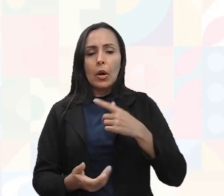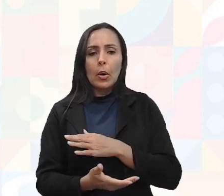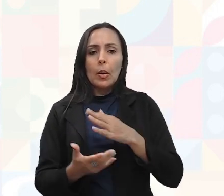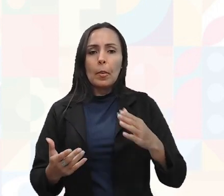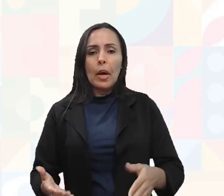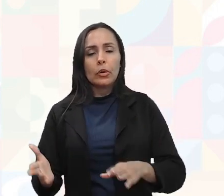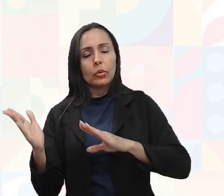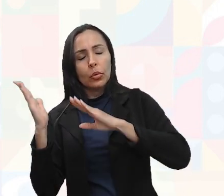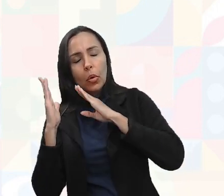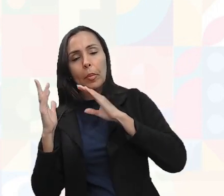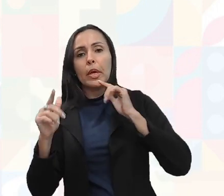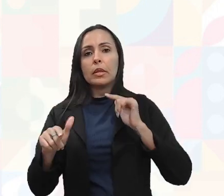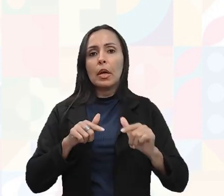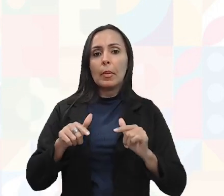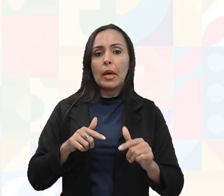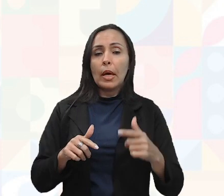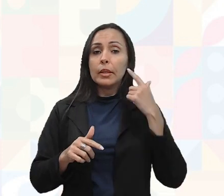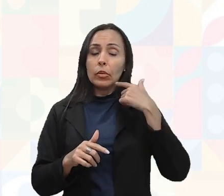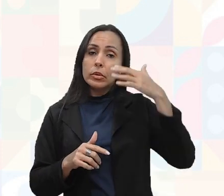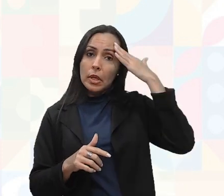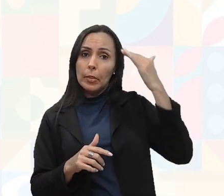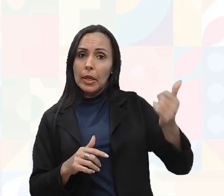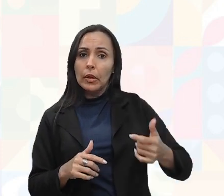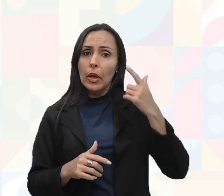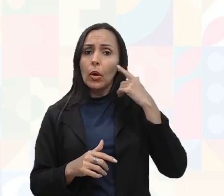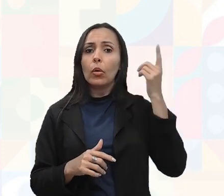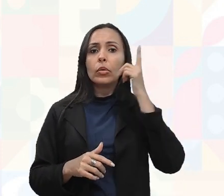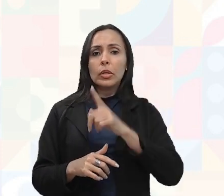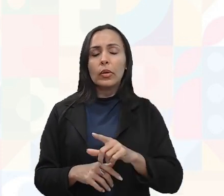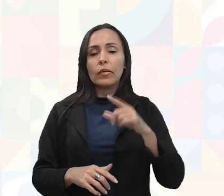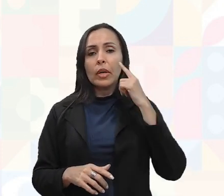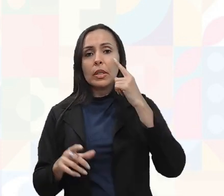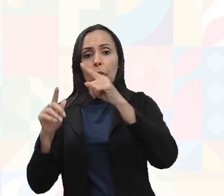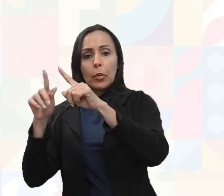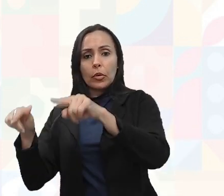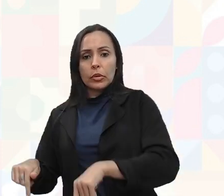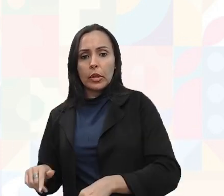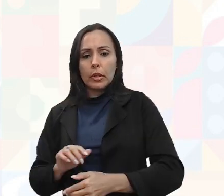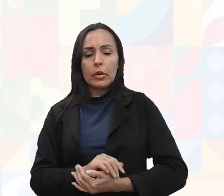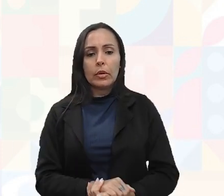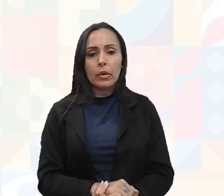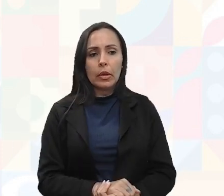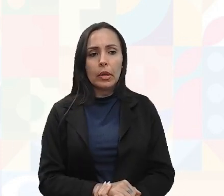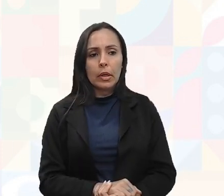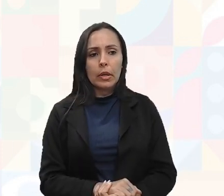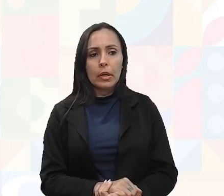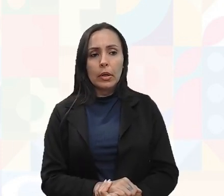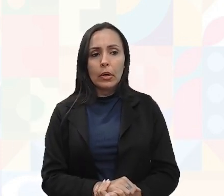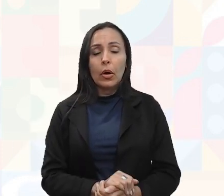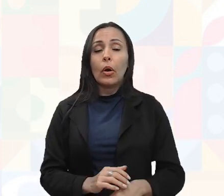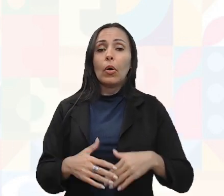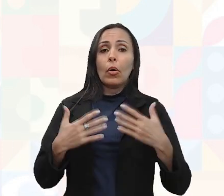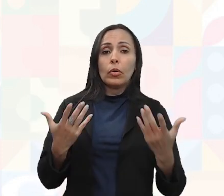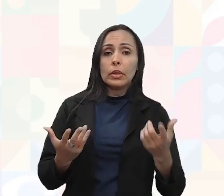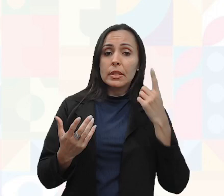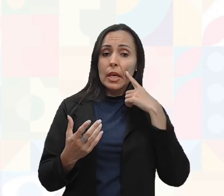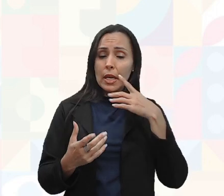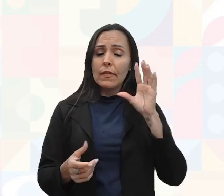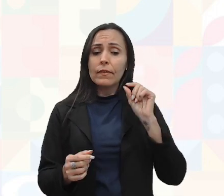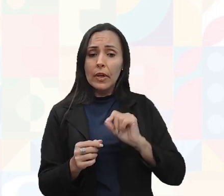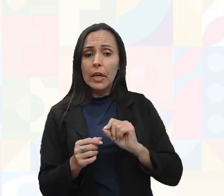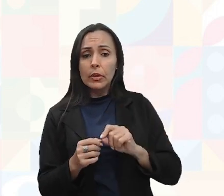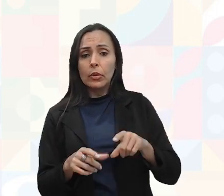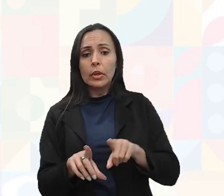trabalhar, né? Então, sabendo disso, eu consigo fazer o projeto da melhor forma. Onde será feito, né? Eu também tenho